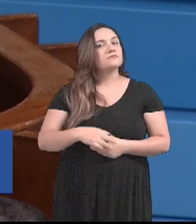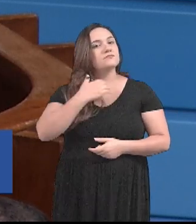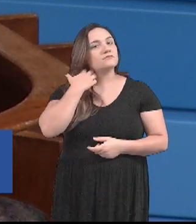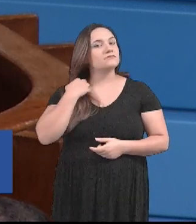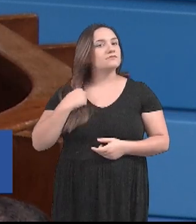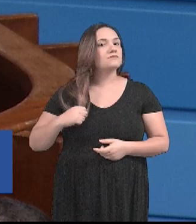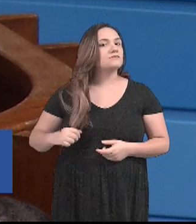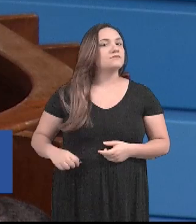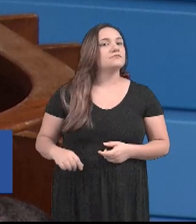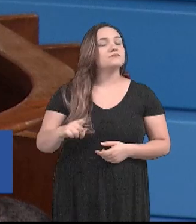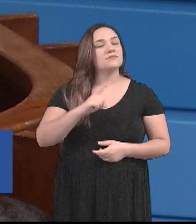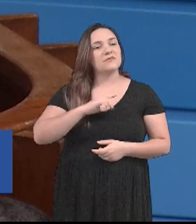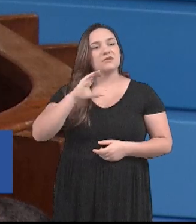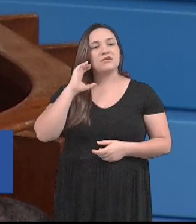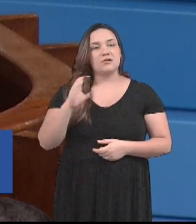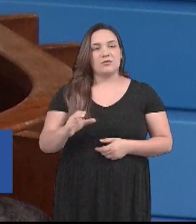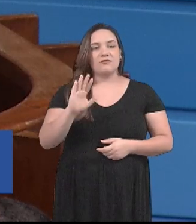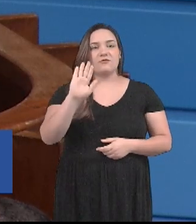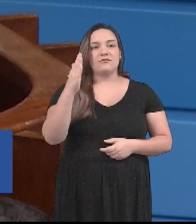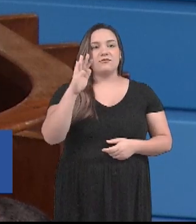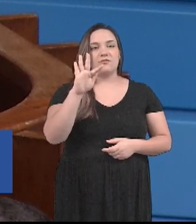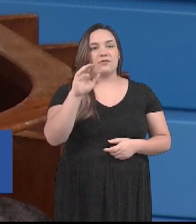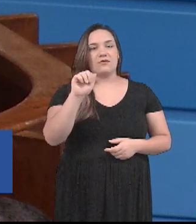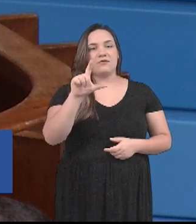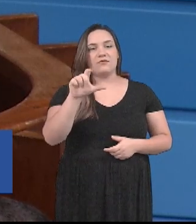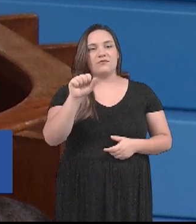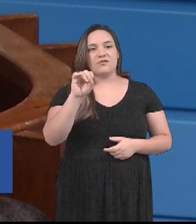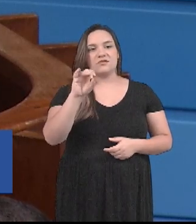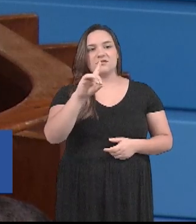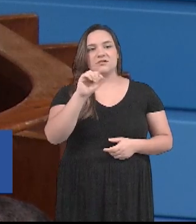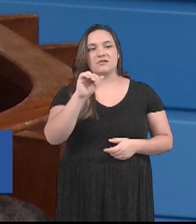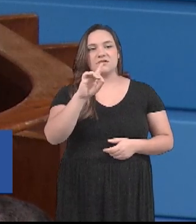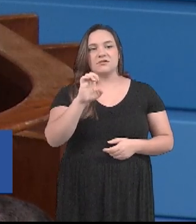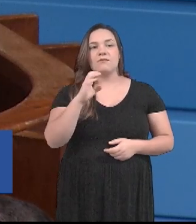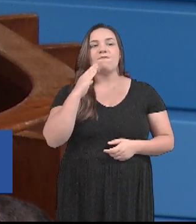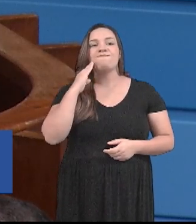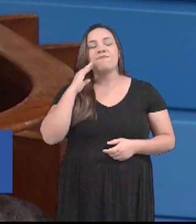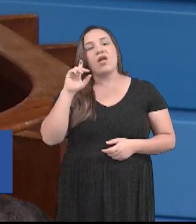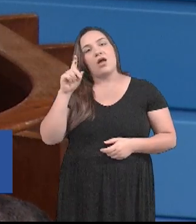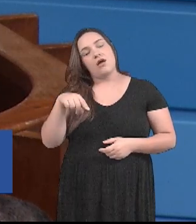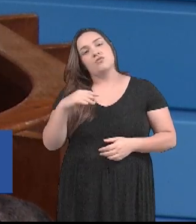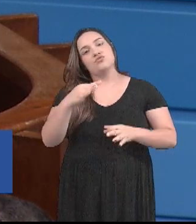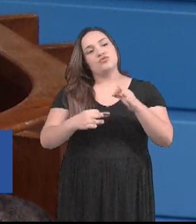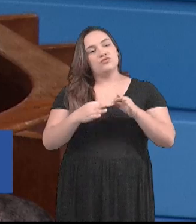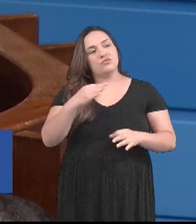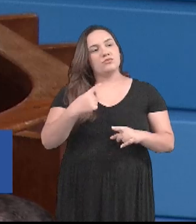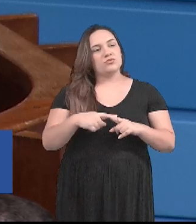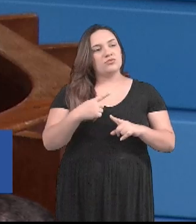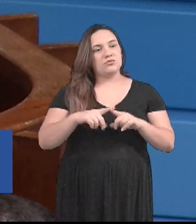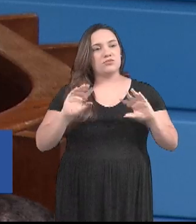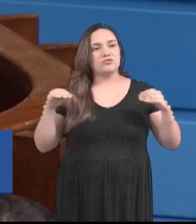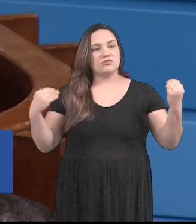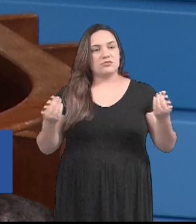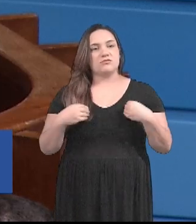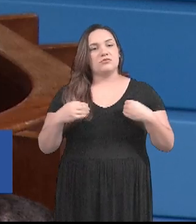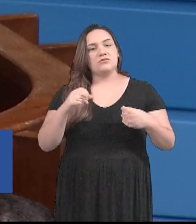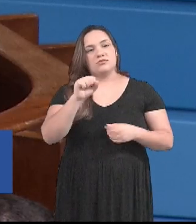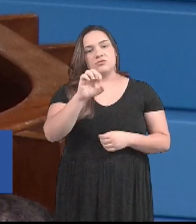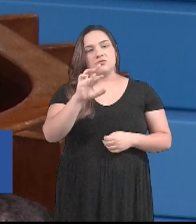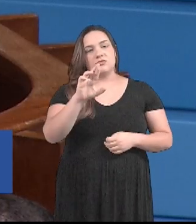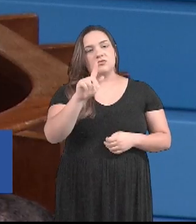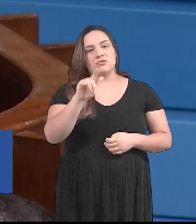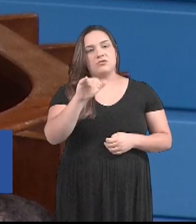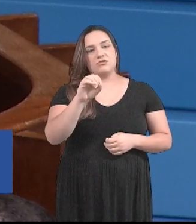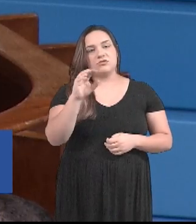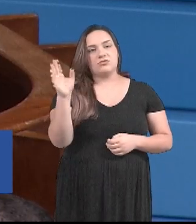de falsidade e engano ao juízo, ao Poder Judiciário. O desembargador do Estado, Sérgio